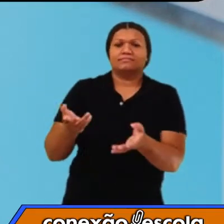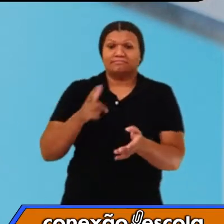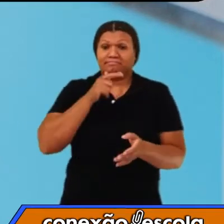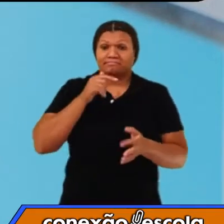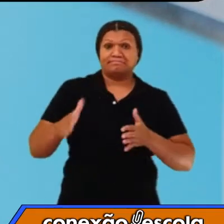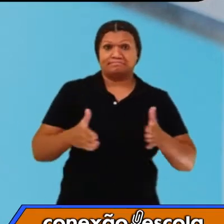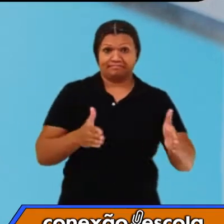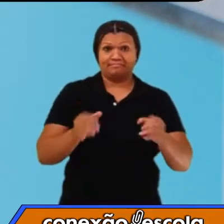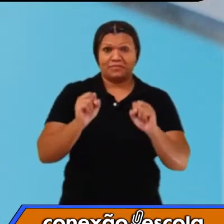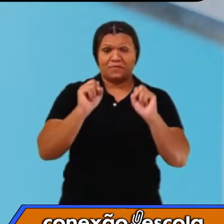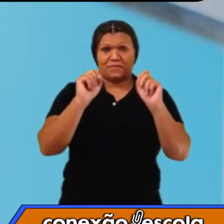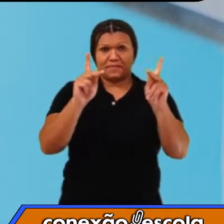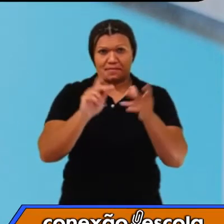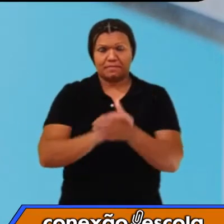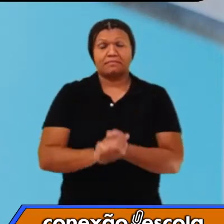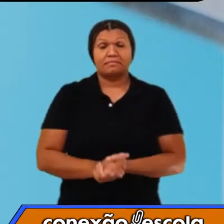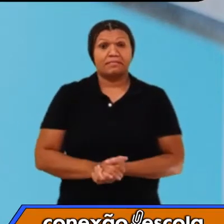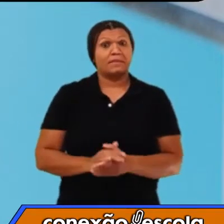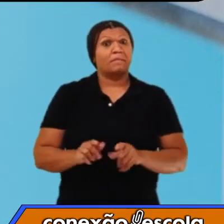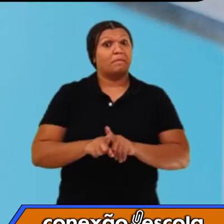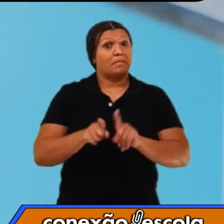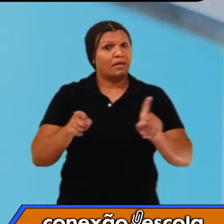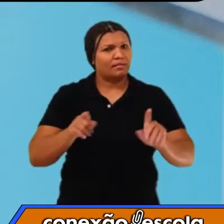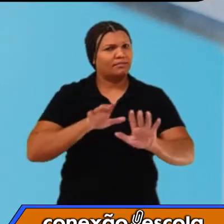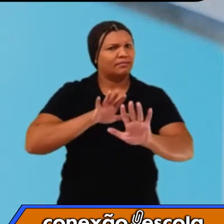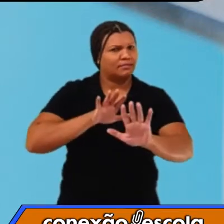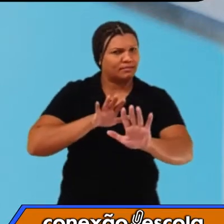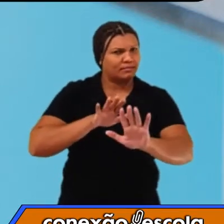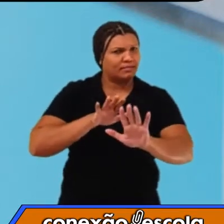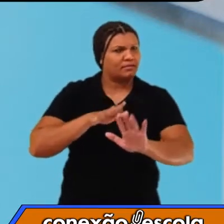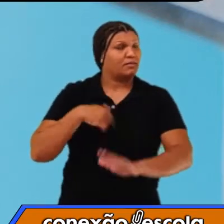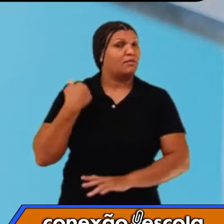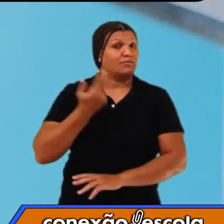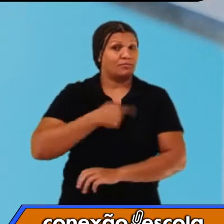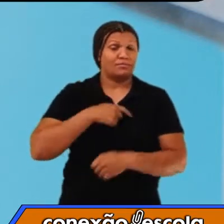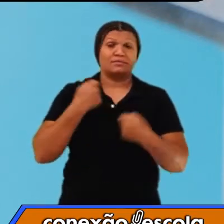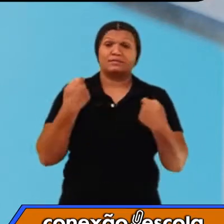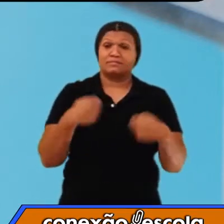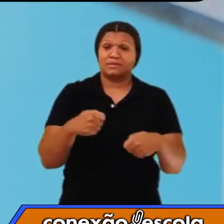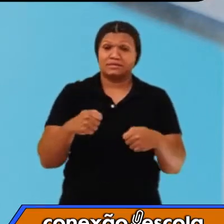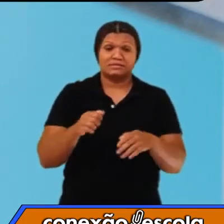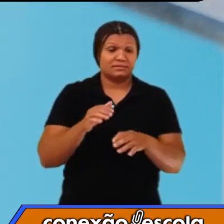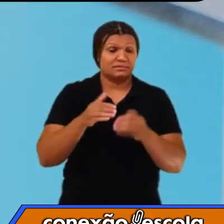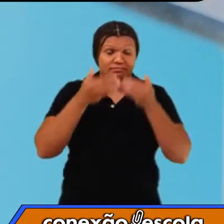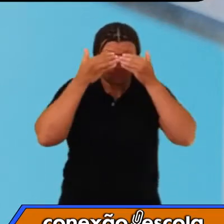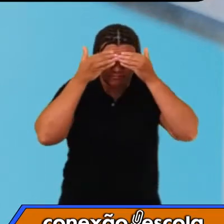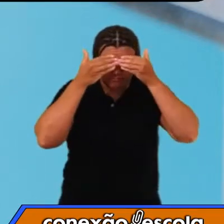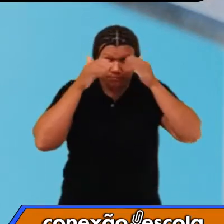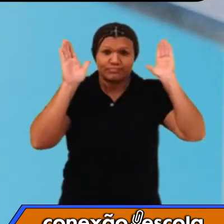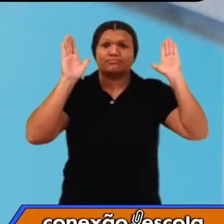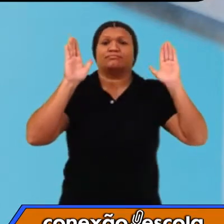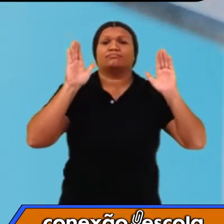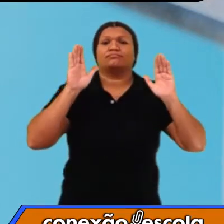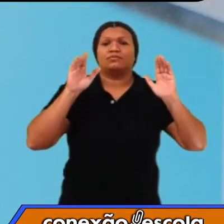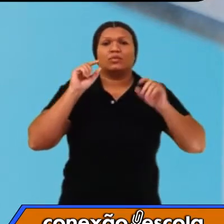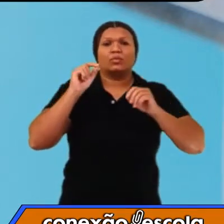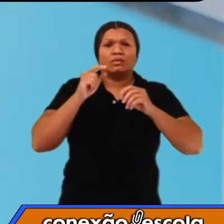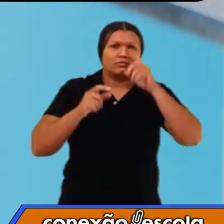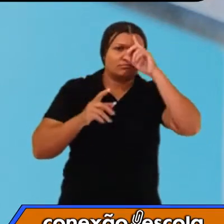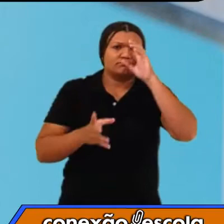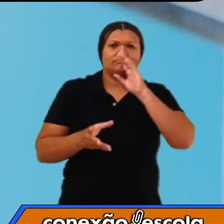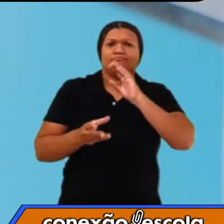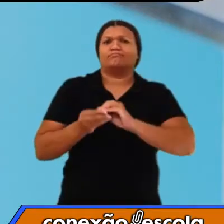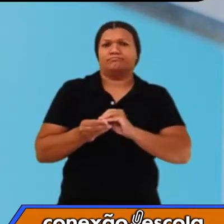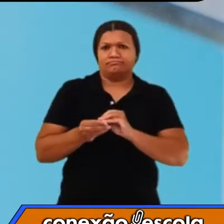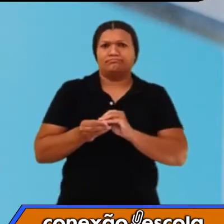rio, certo? Porém, nós precisamos alargar as nossas compreensões. Quando